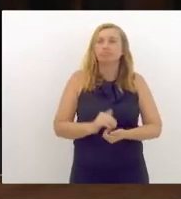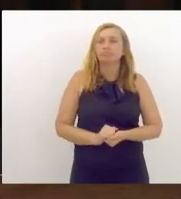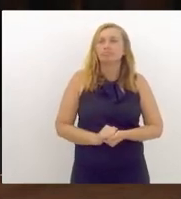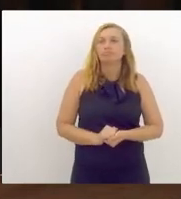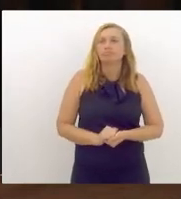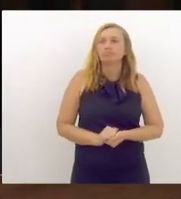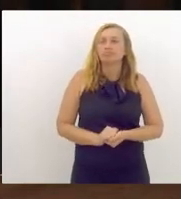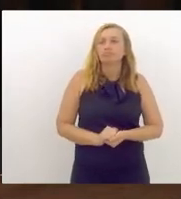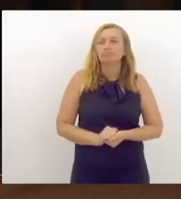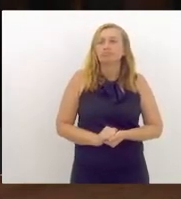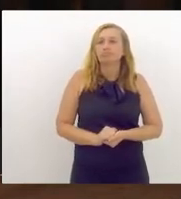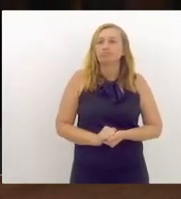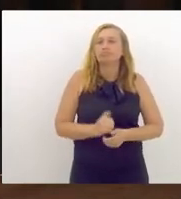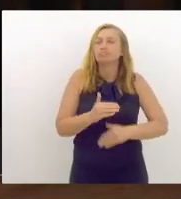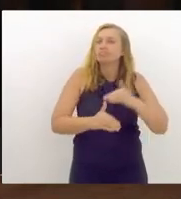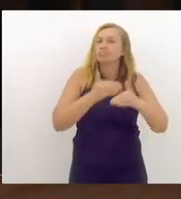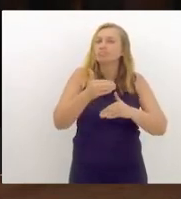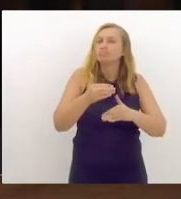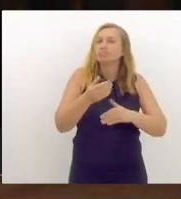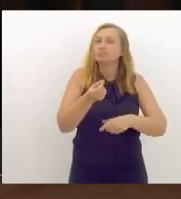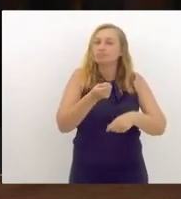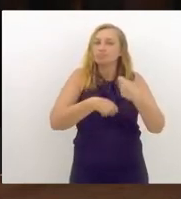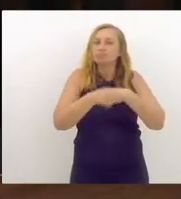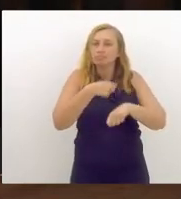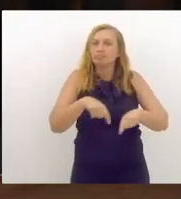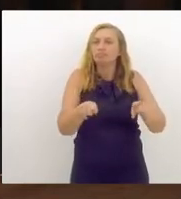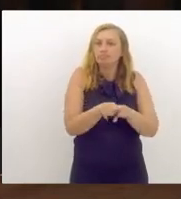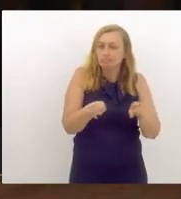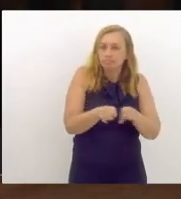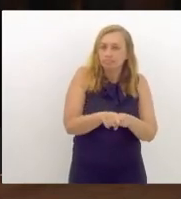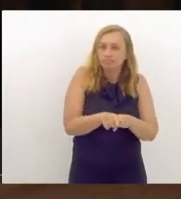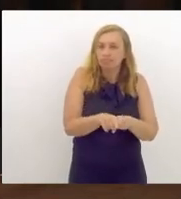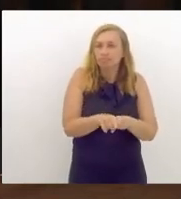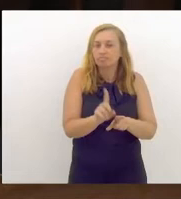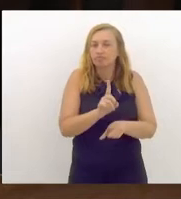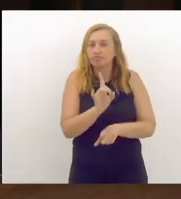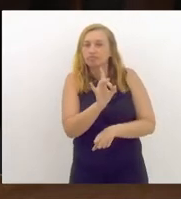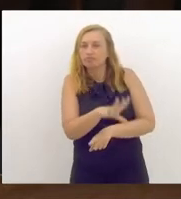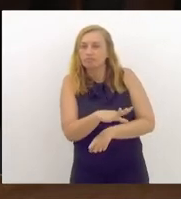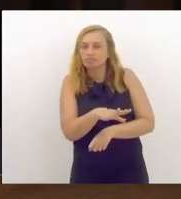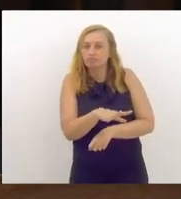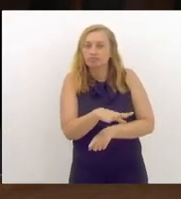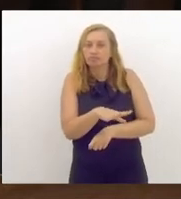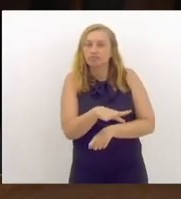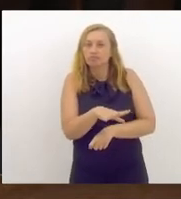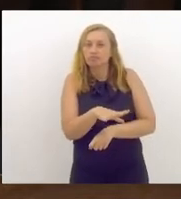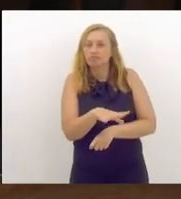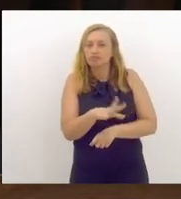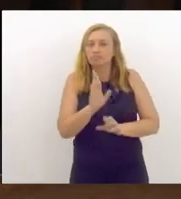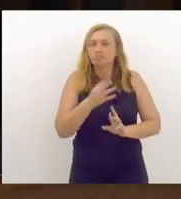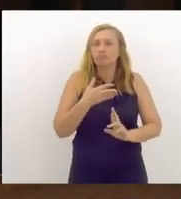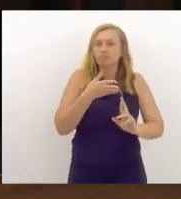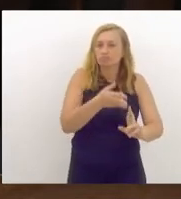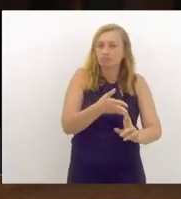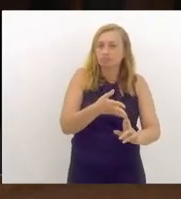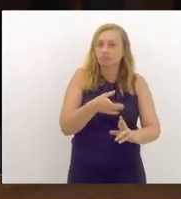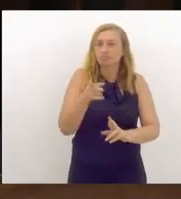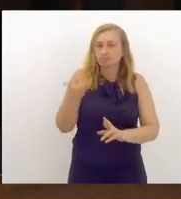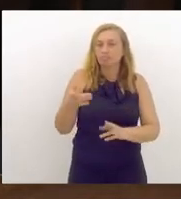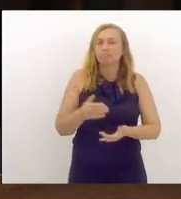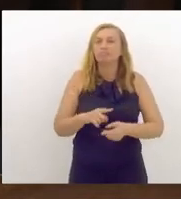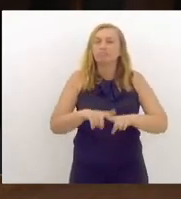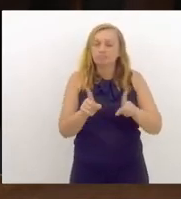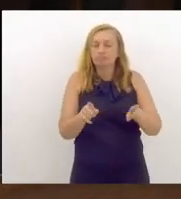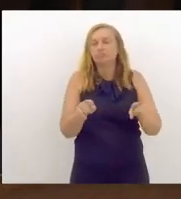né Mauro que é do desenvolvimento econômico também né ou seja não é só trazendo evidentemente a representação que ela representa